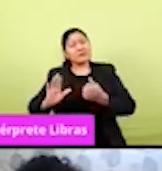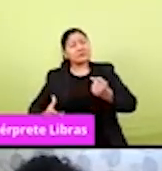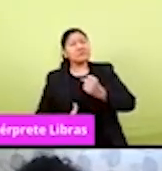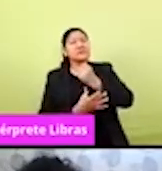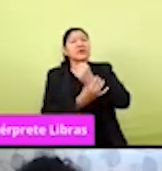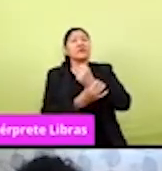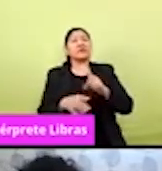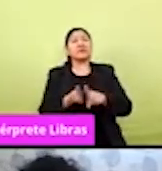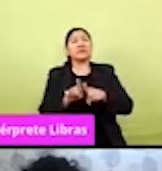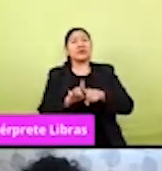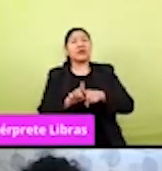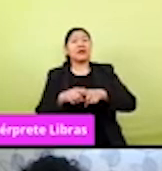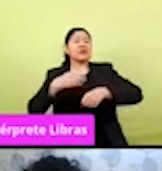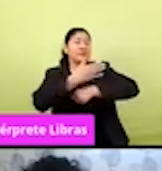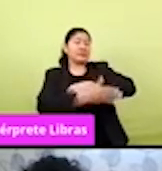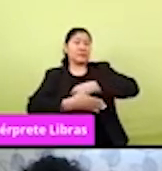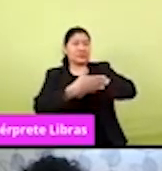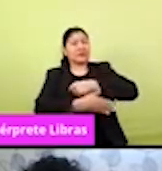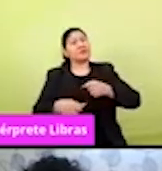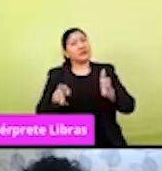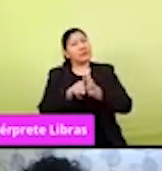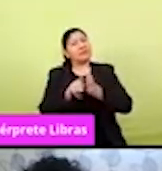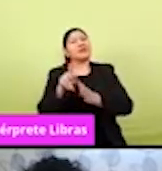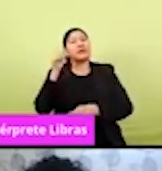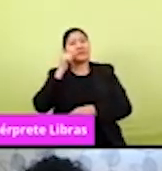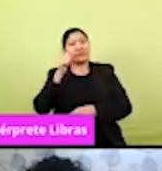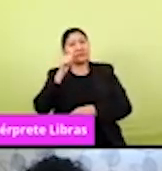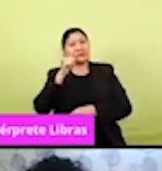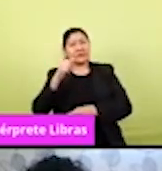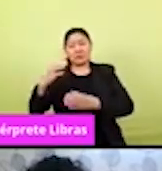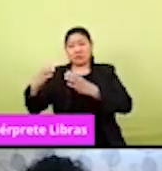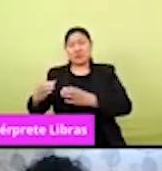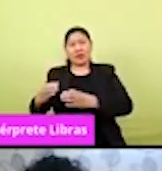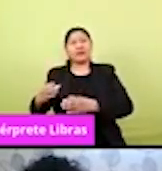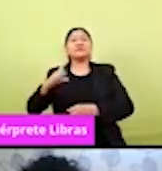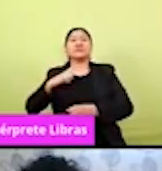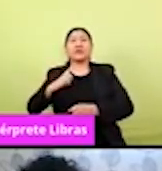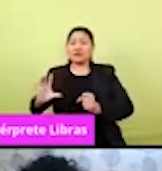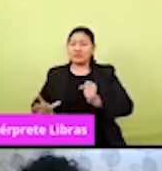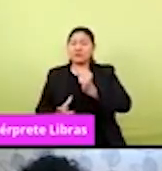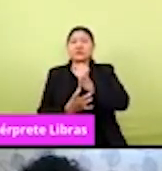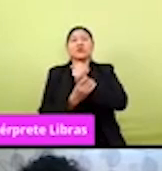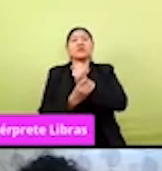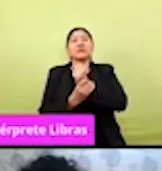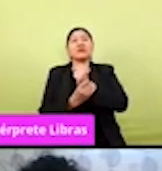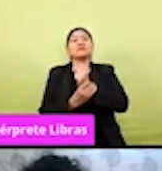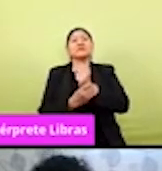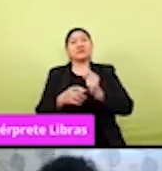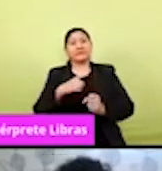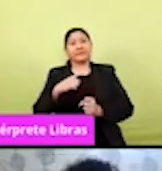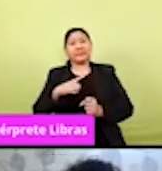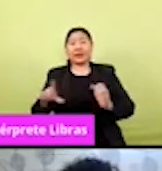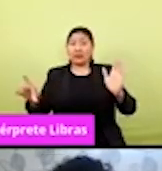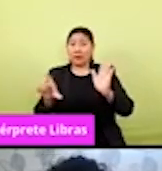até ela encontrar um lugar seguro para estar, né? A Patrulha Maria da Penha, que faz o